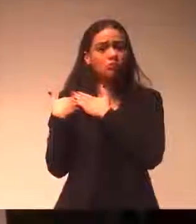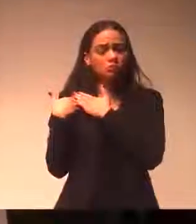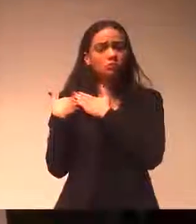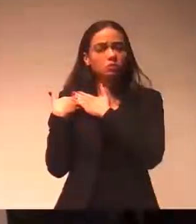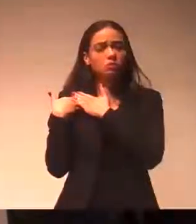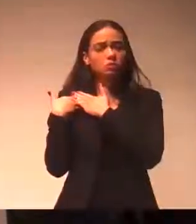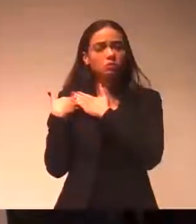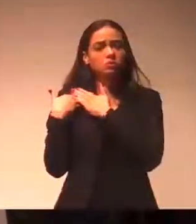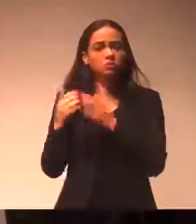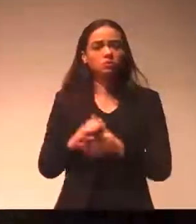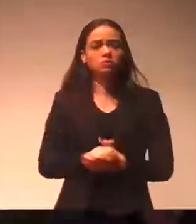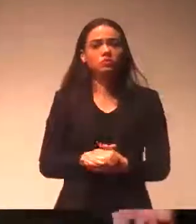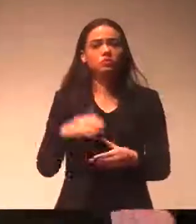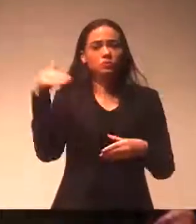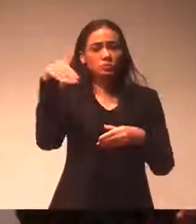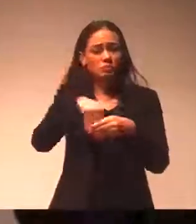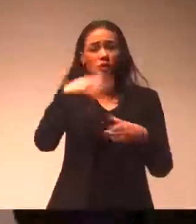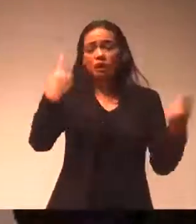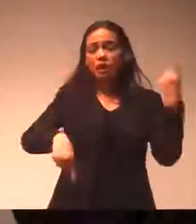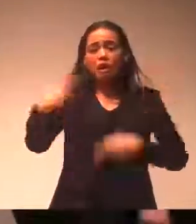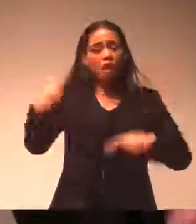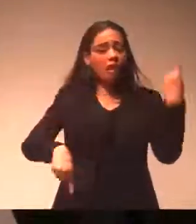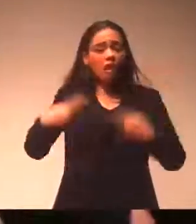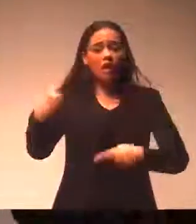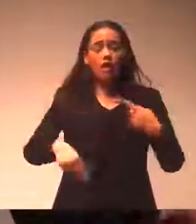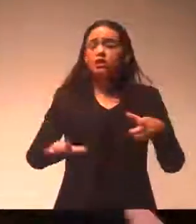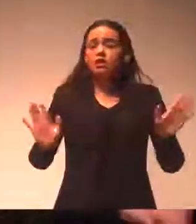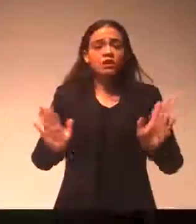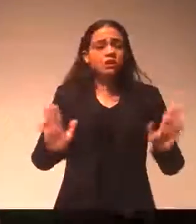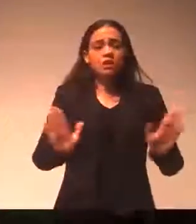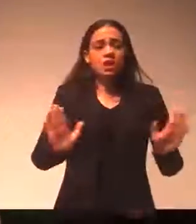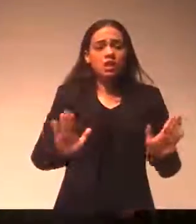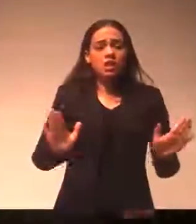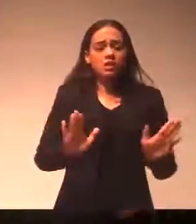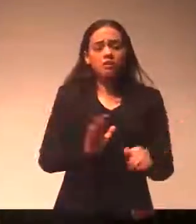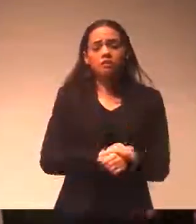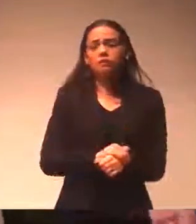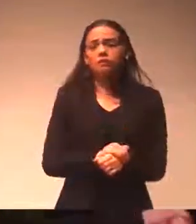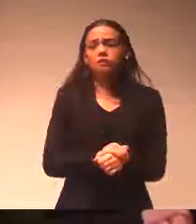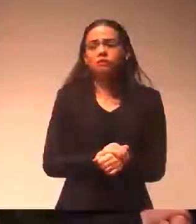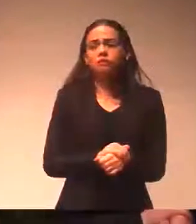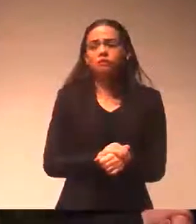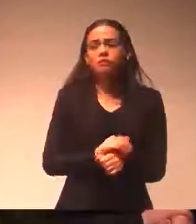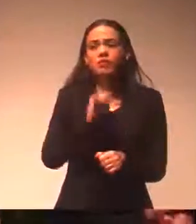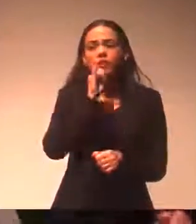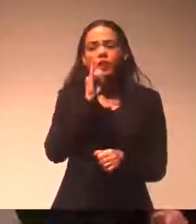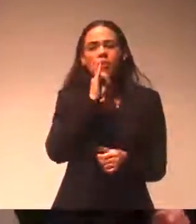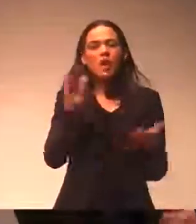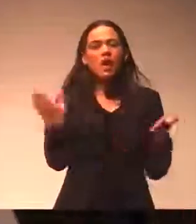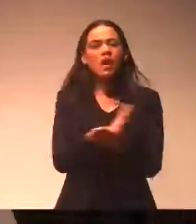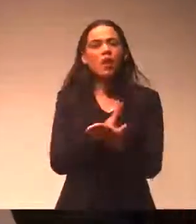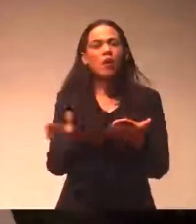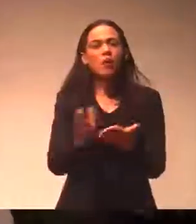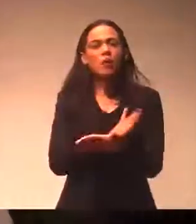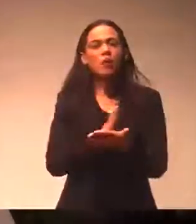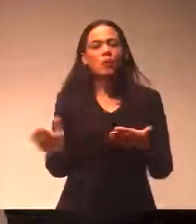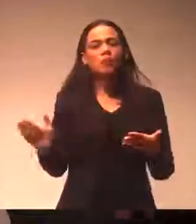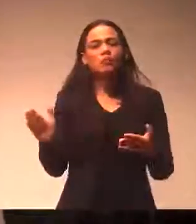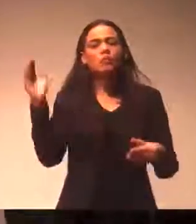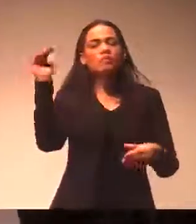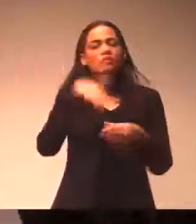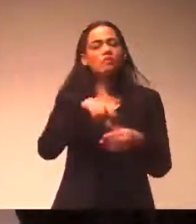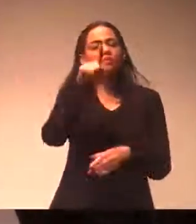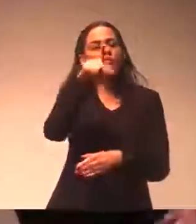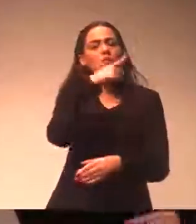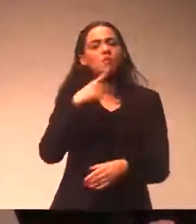eleição é torcida de futebol, não acho que eleição é para detonar tudo, como alguns, vamos colocar alguém lá para quebrar tudo. Mas isso aí não... Como